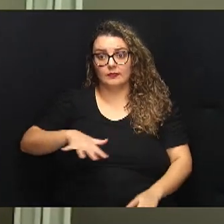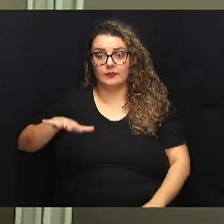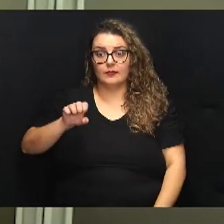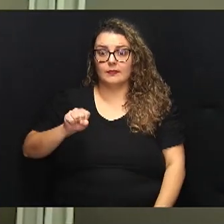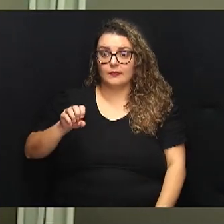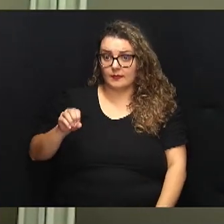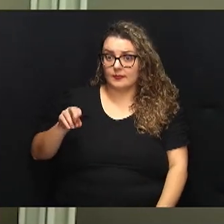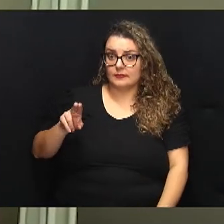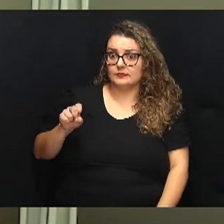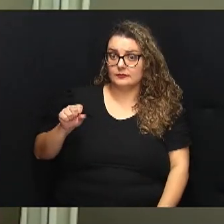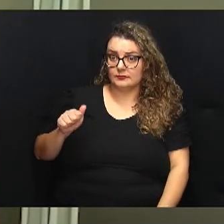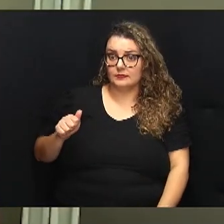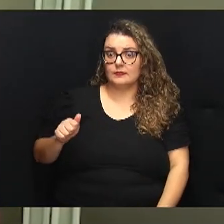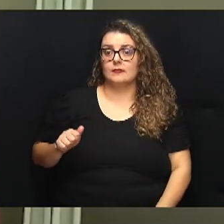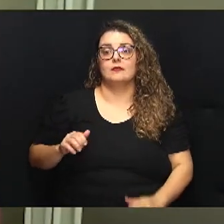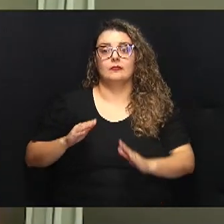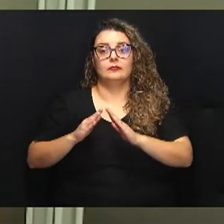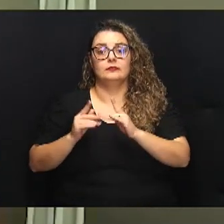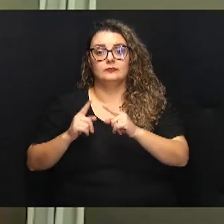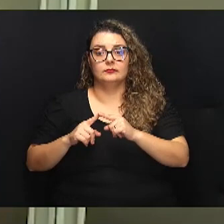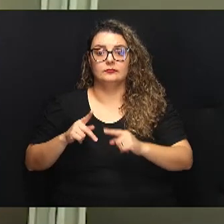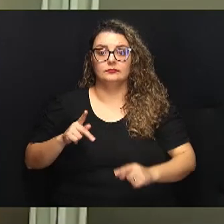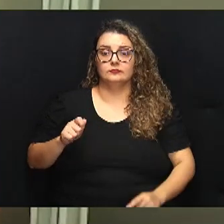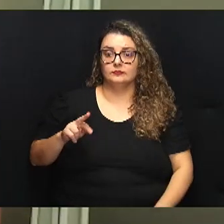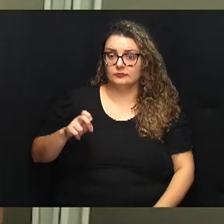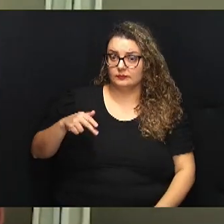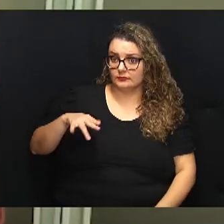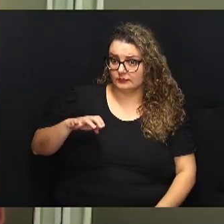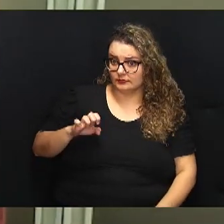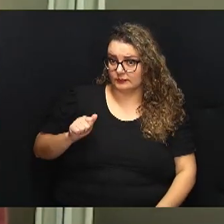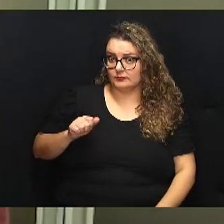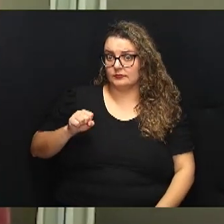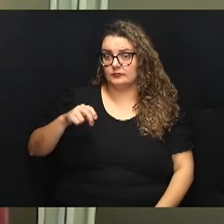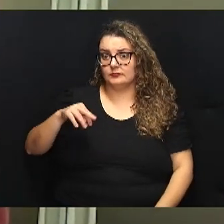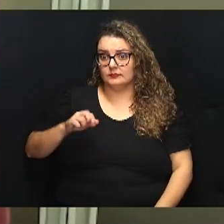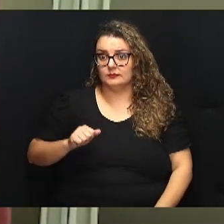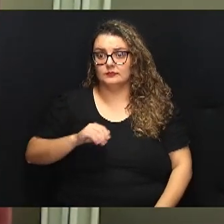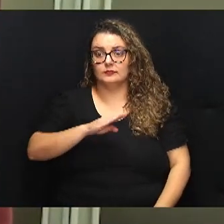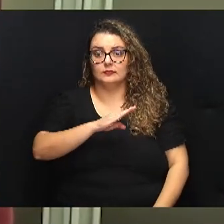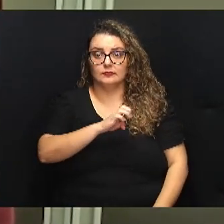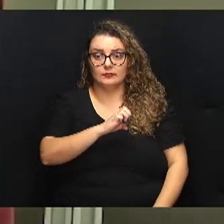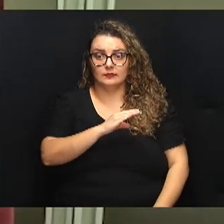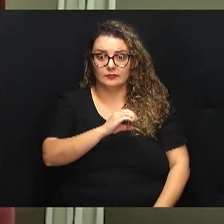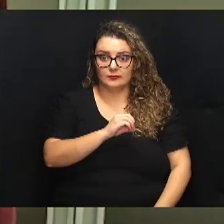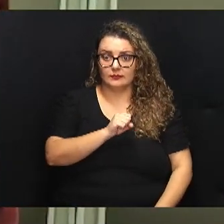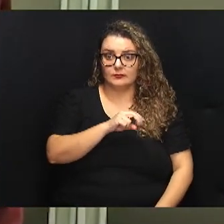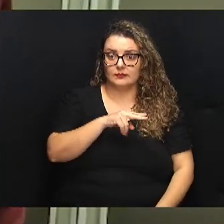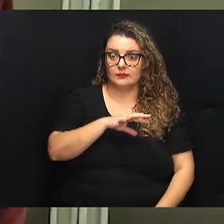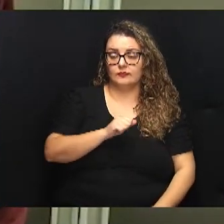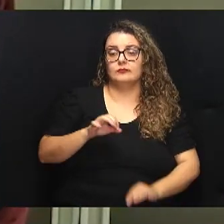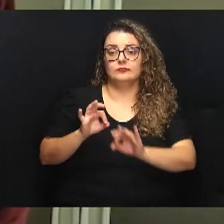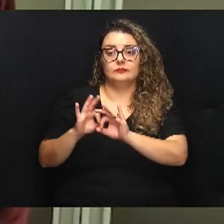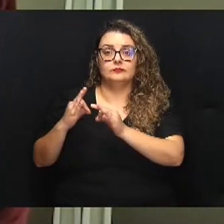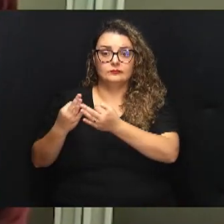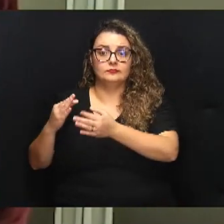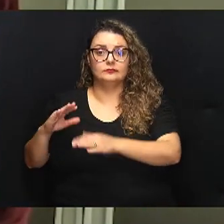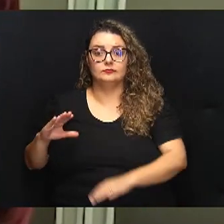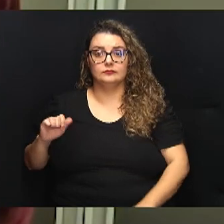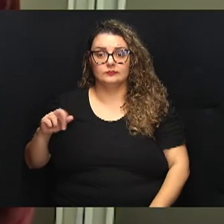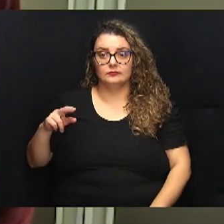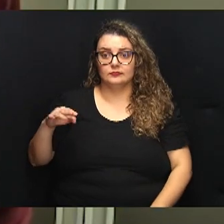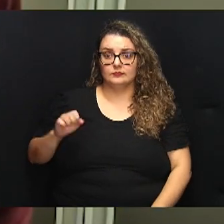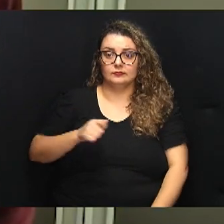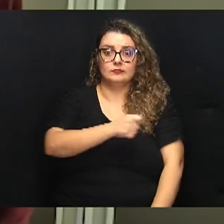como a Paróquia Santana, Beco de Sousas, a famílias carentes de alunos